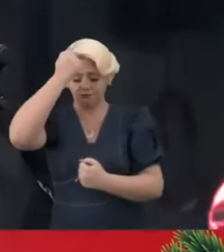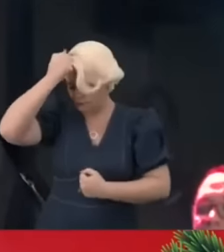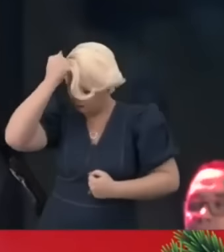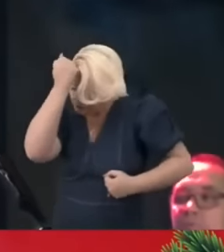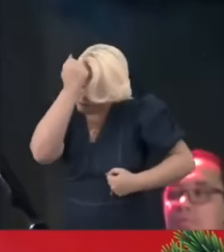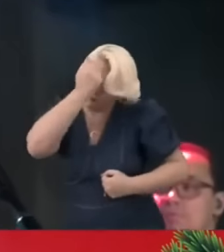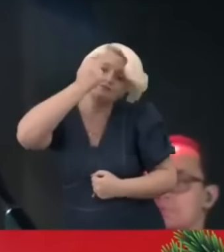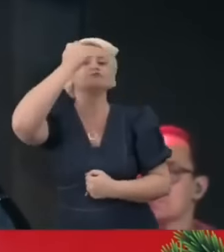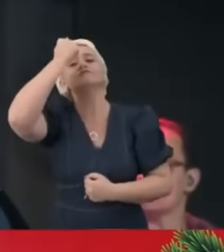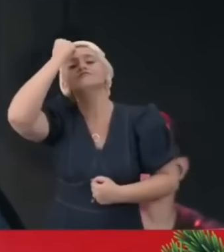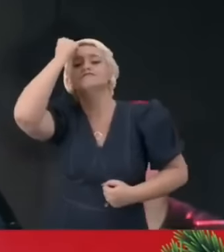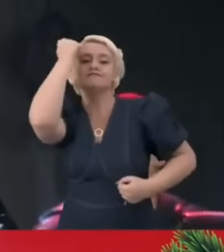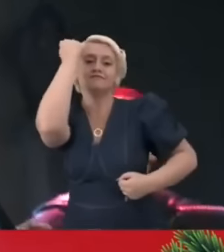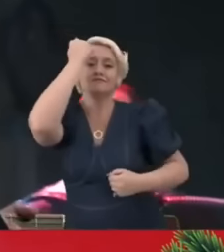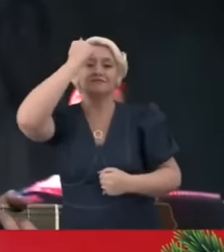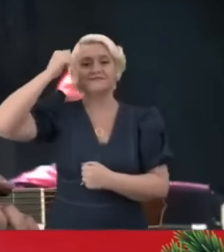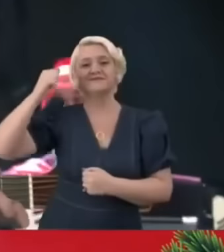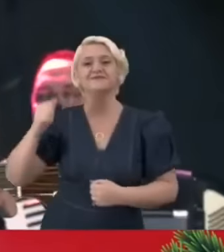abraçar.